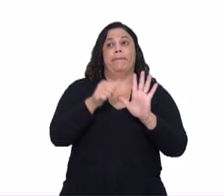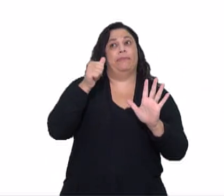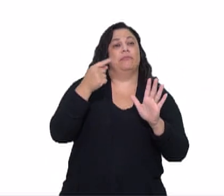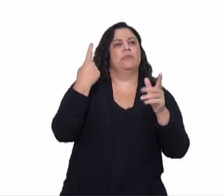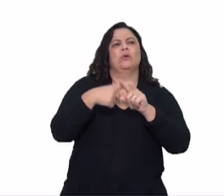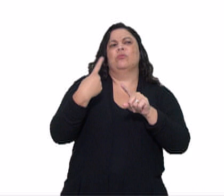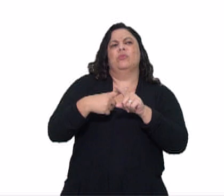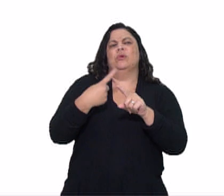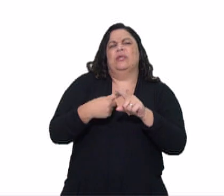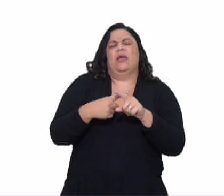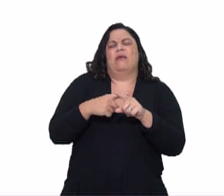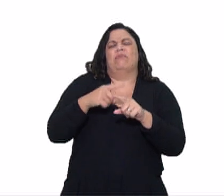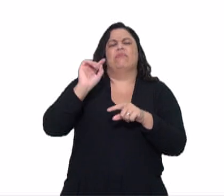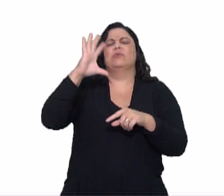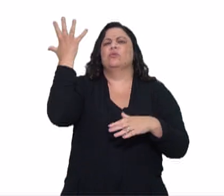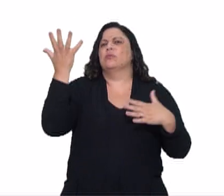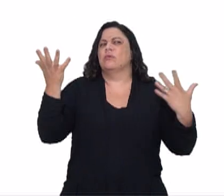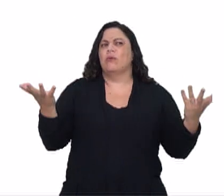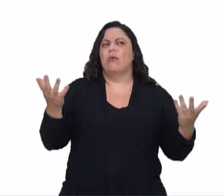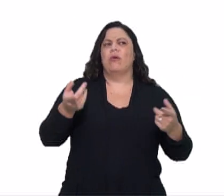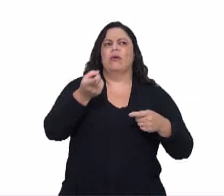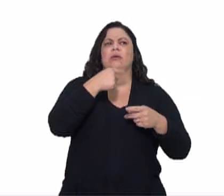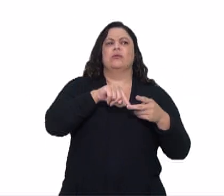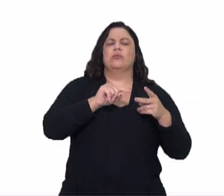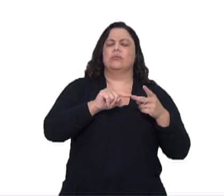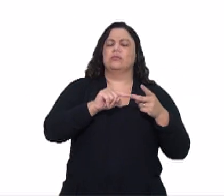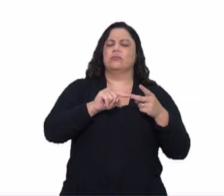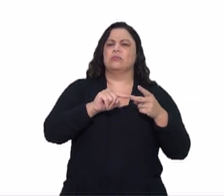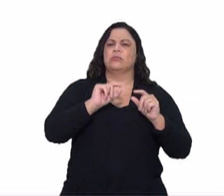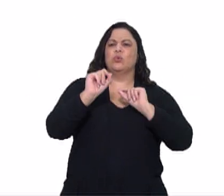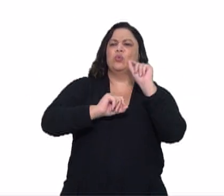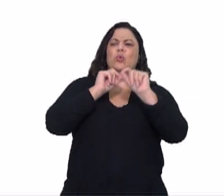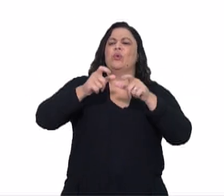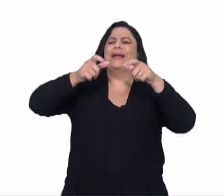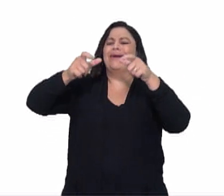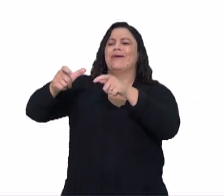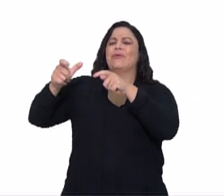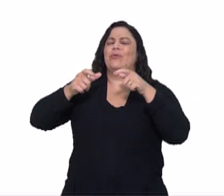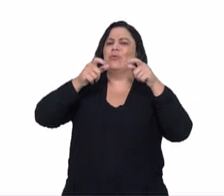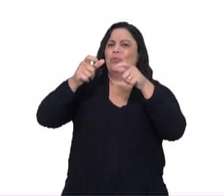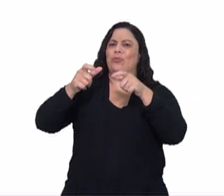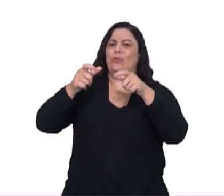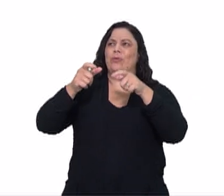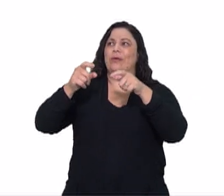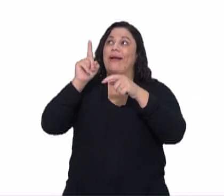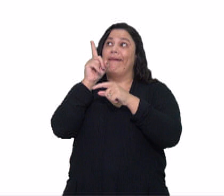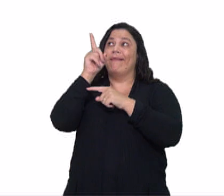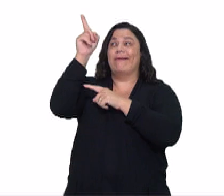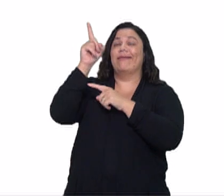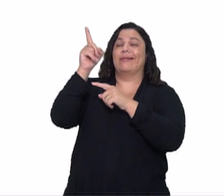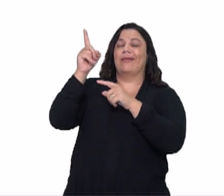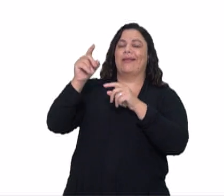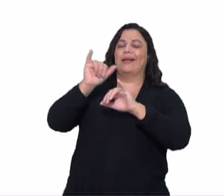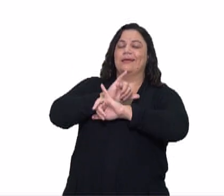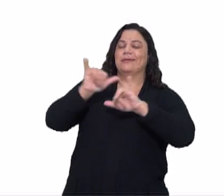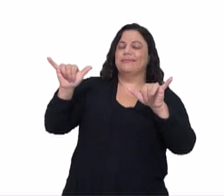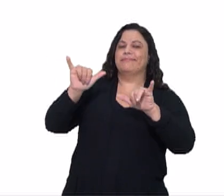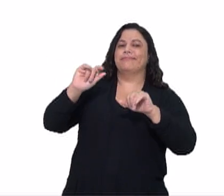acontece? Depois, qual é a fonte das informações divulgadas nesta notícia que nós acabamos de